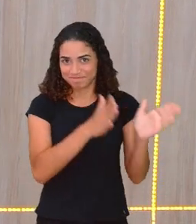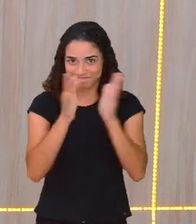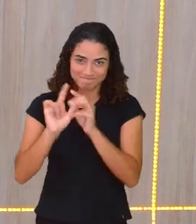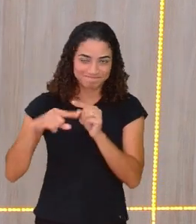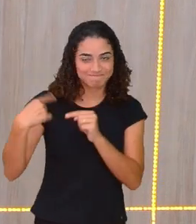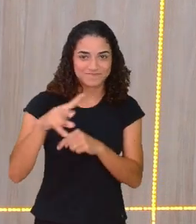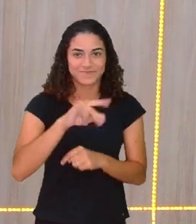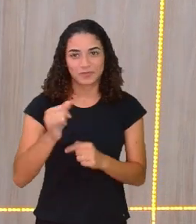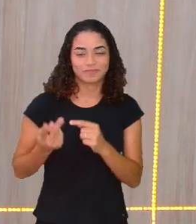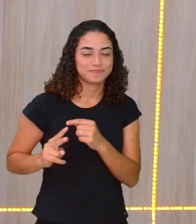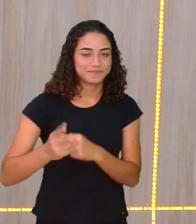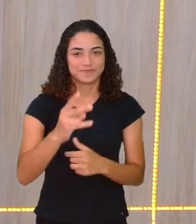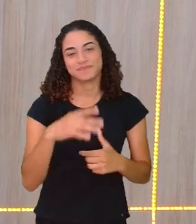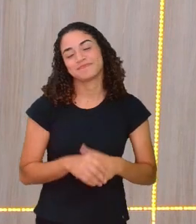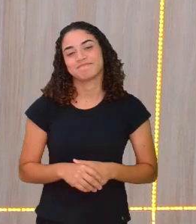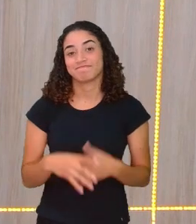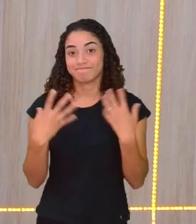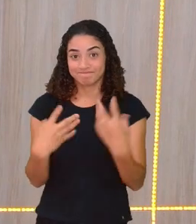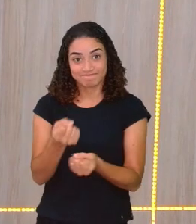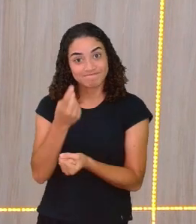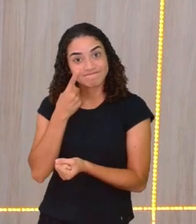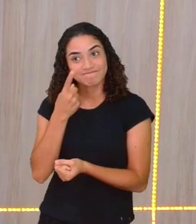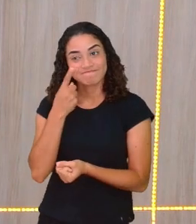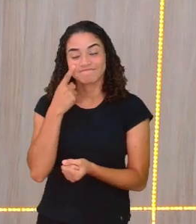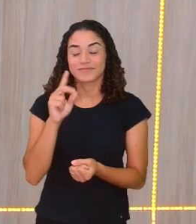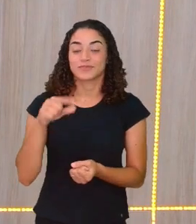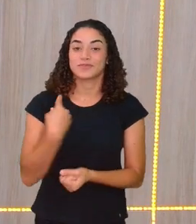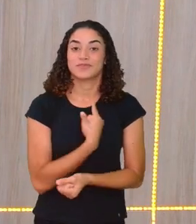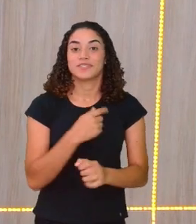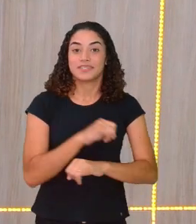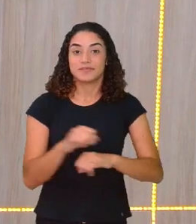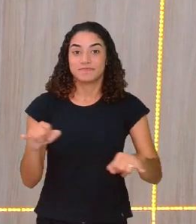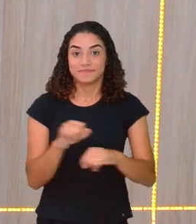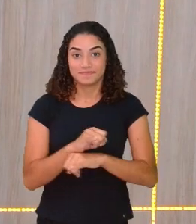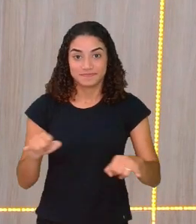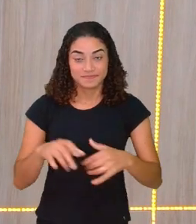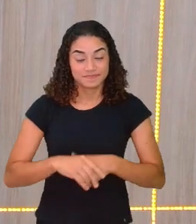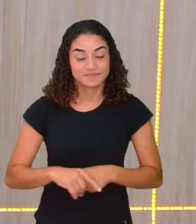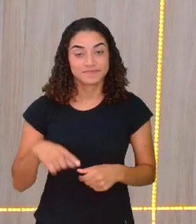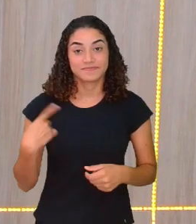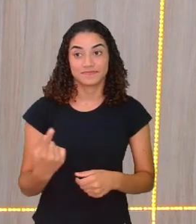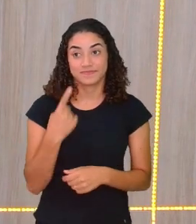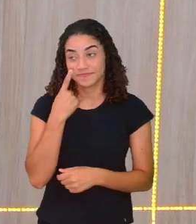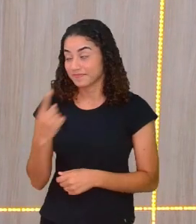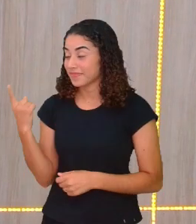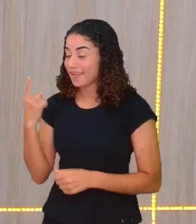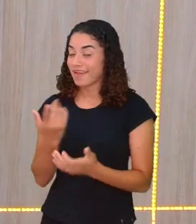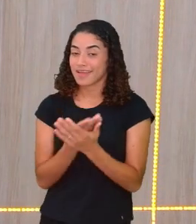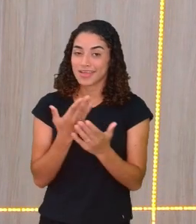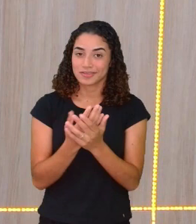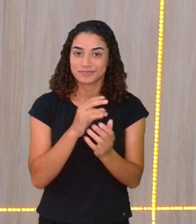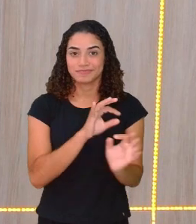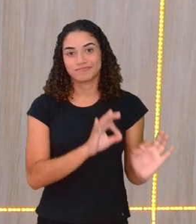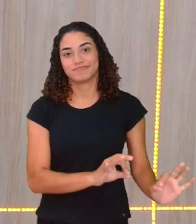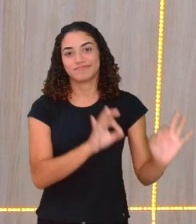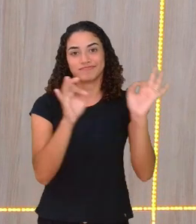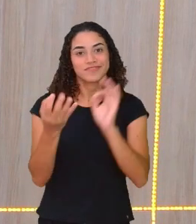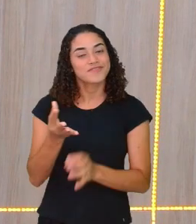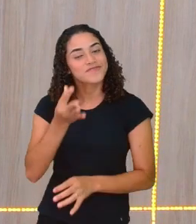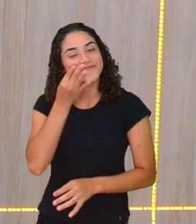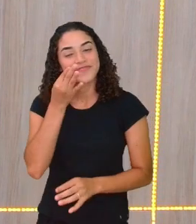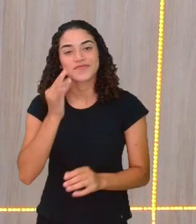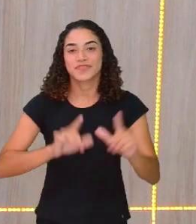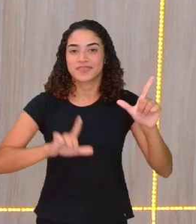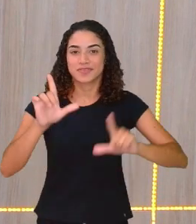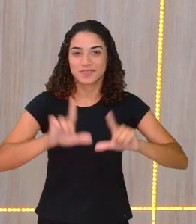continuidade. Vamos ver aqui os nossos recados. Nossa aula está passando agora ao vivo pela TV Nova Nordeste. Você